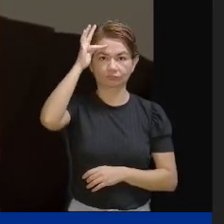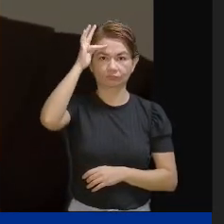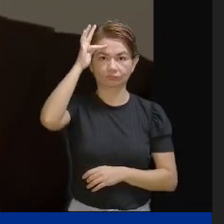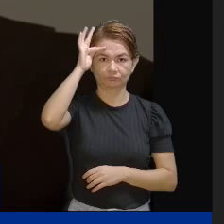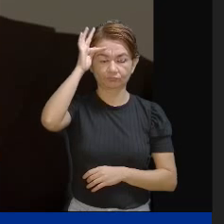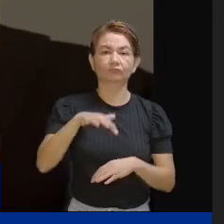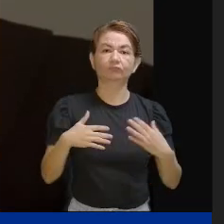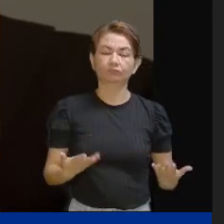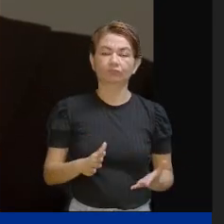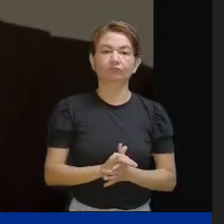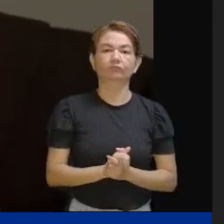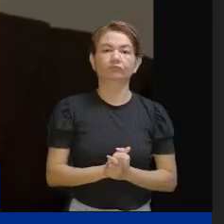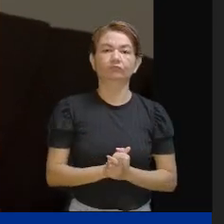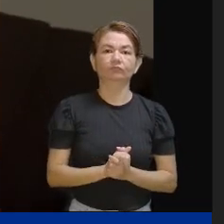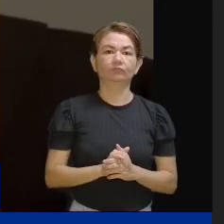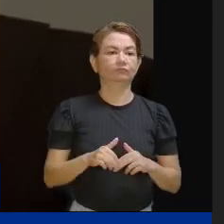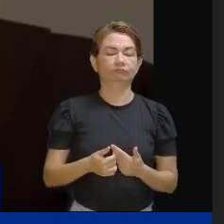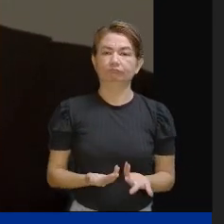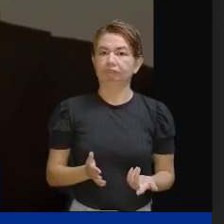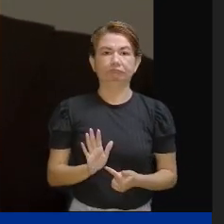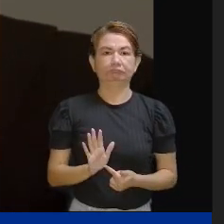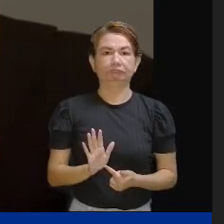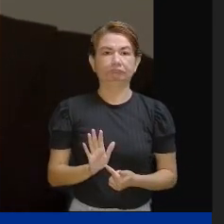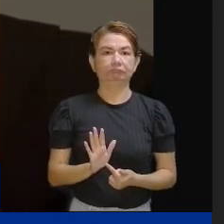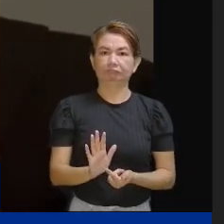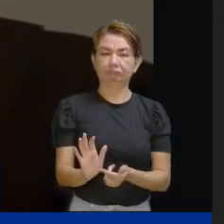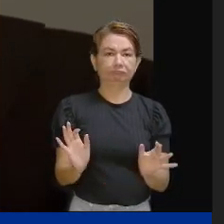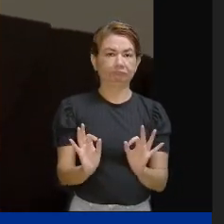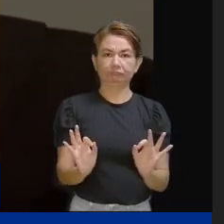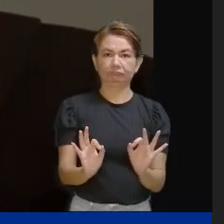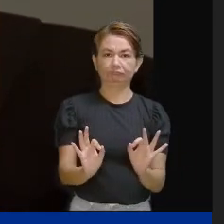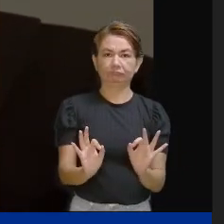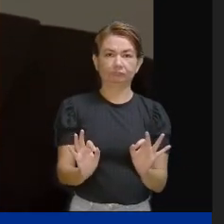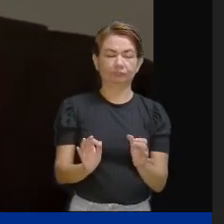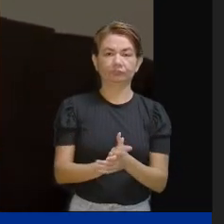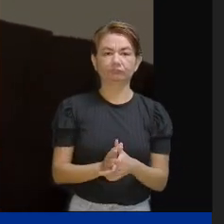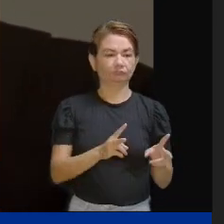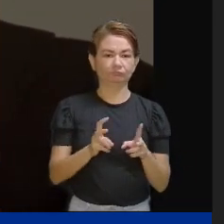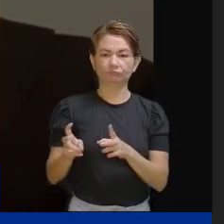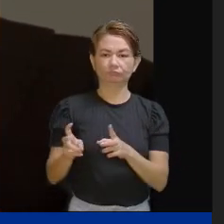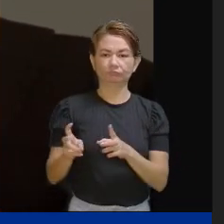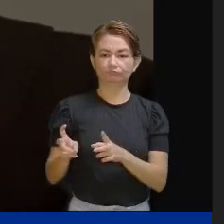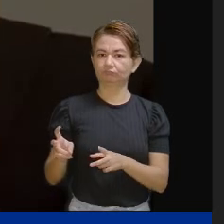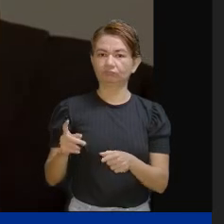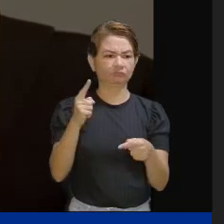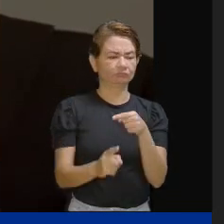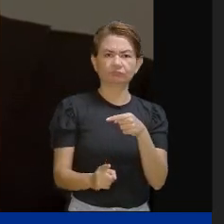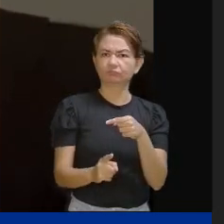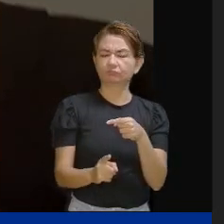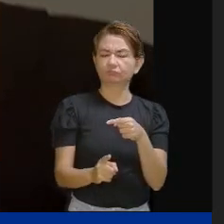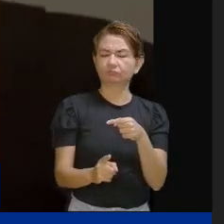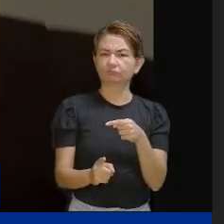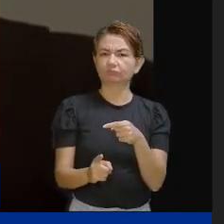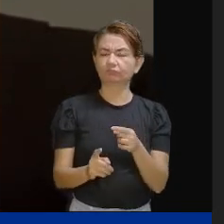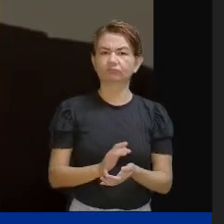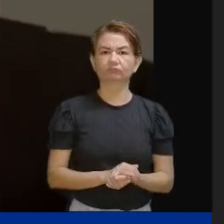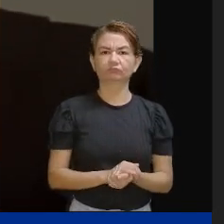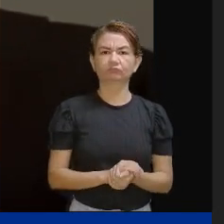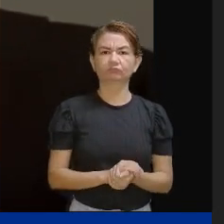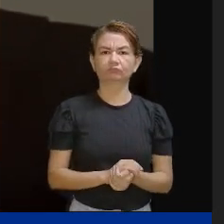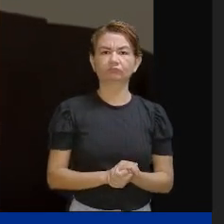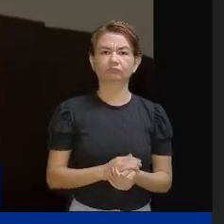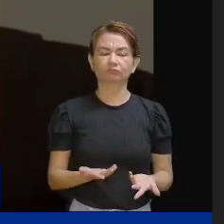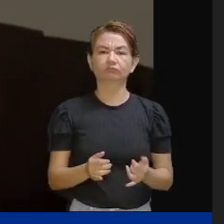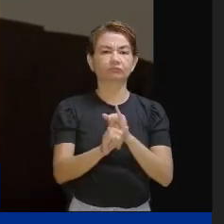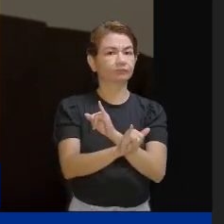Nesse sentido, excelências, não se configura por nenhum prisma que se observe conduta vedada,